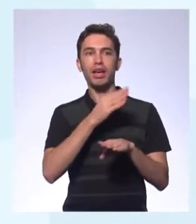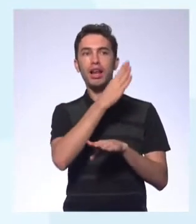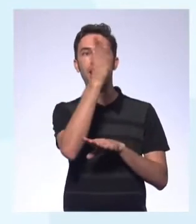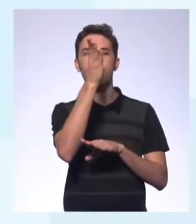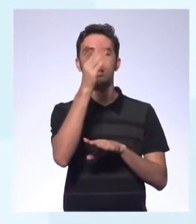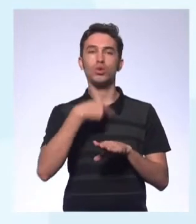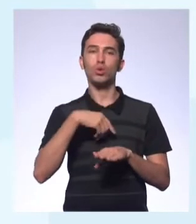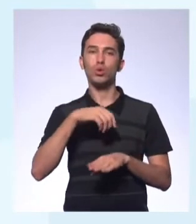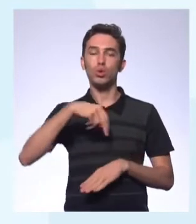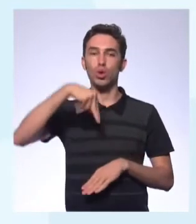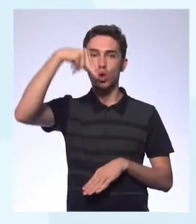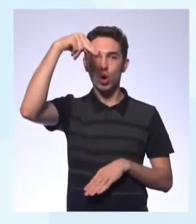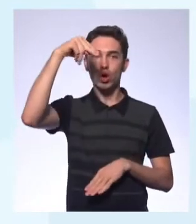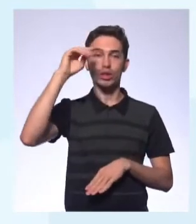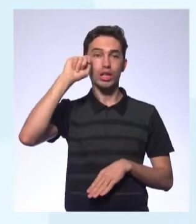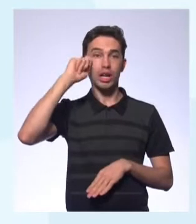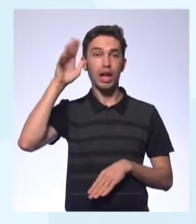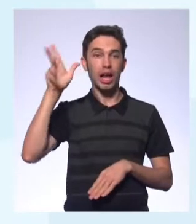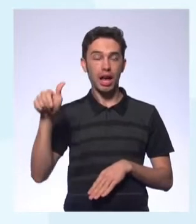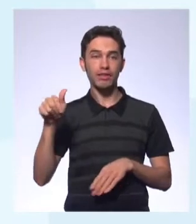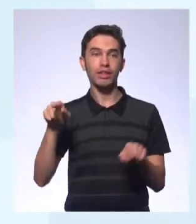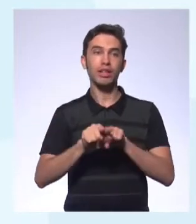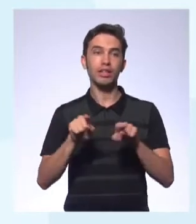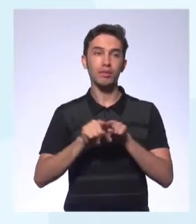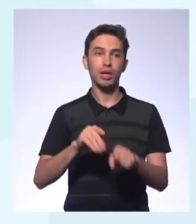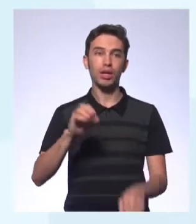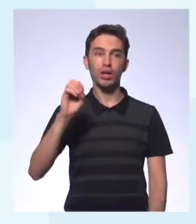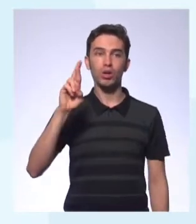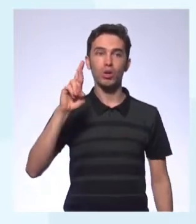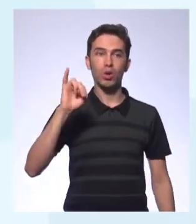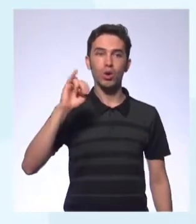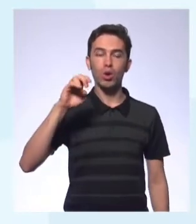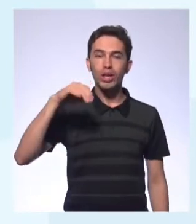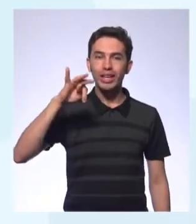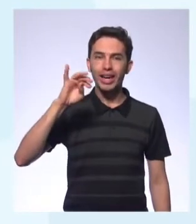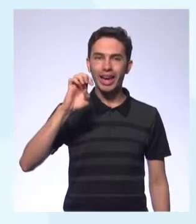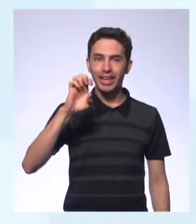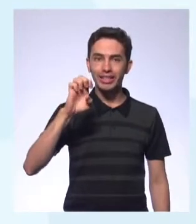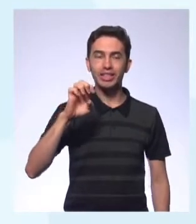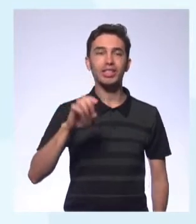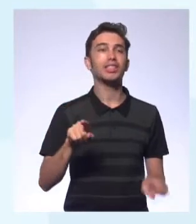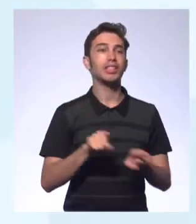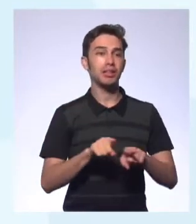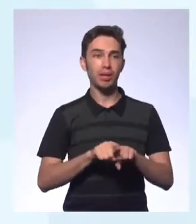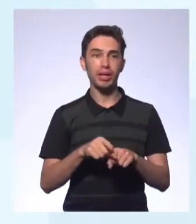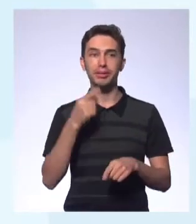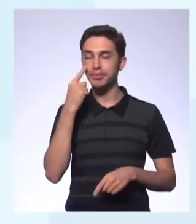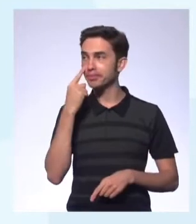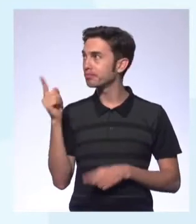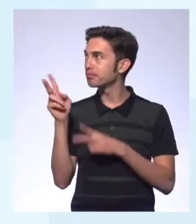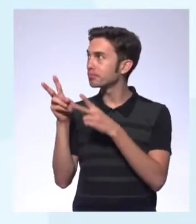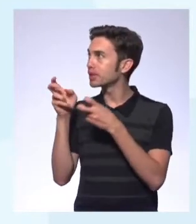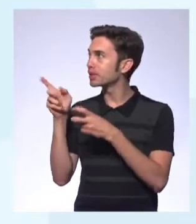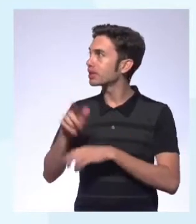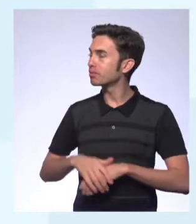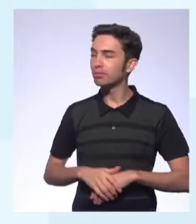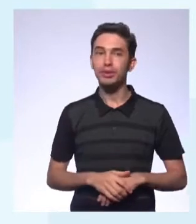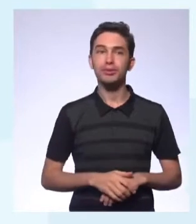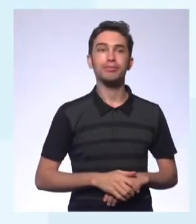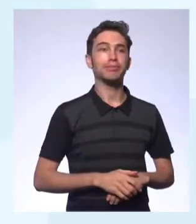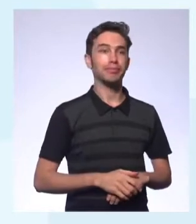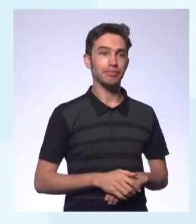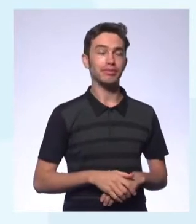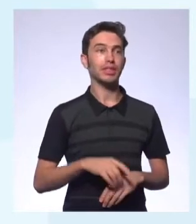ao Oriente. Então, ao observar esse objeto de conhecimento, esse mapa, nós estamos trazendo esse